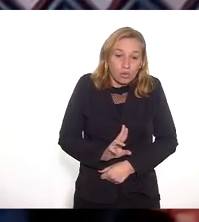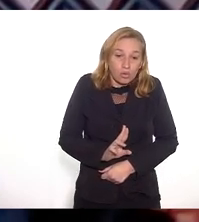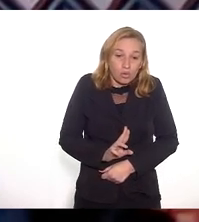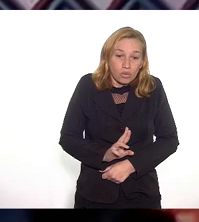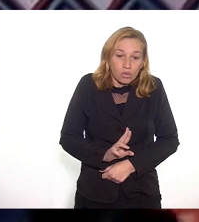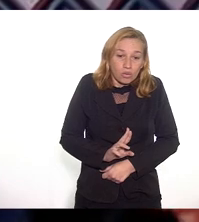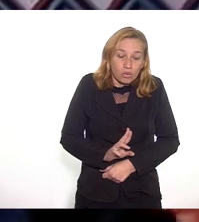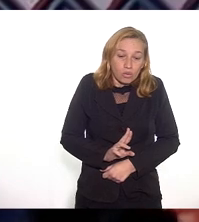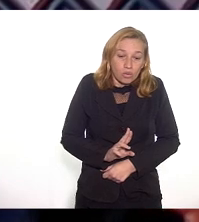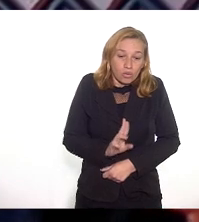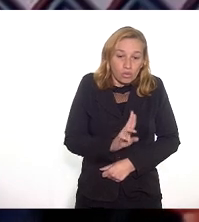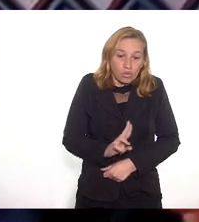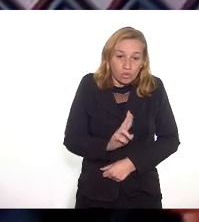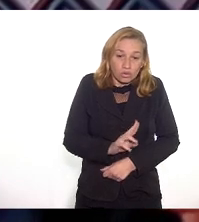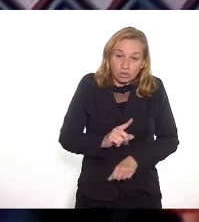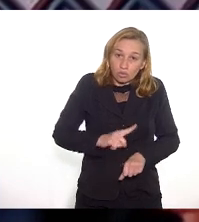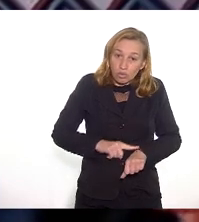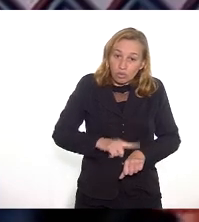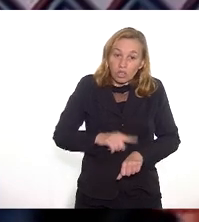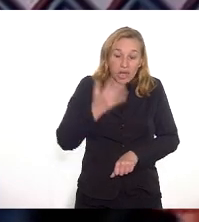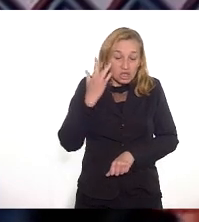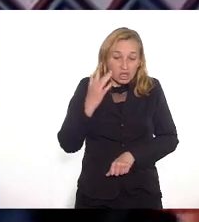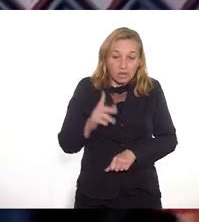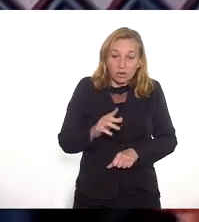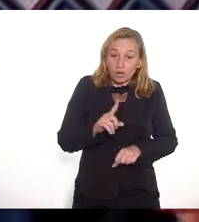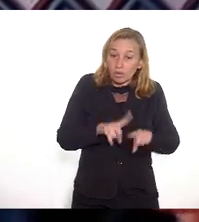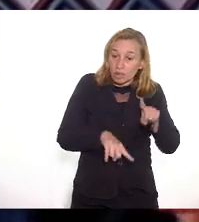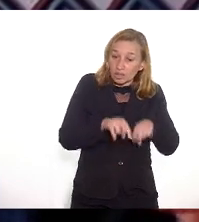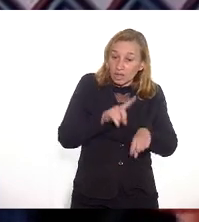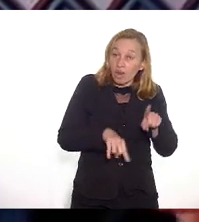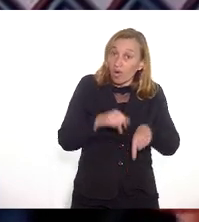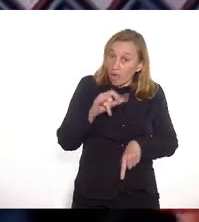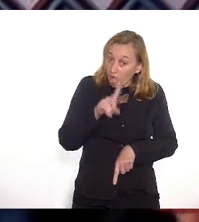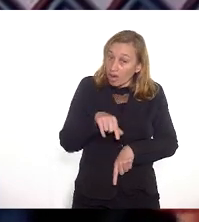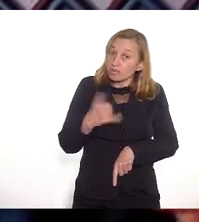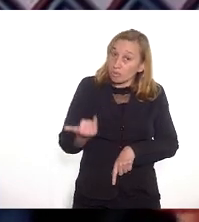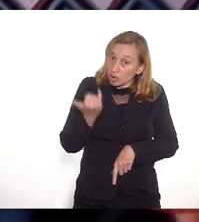uma destinação para esse material seria importante.